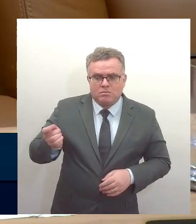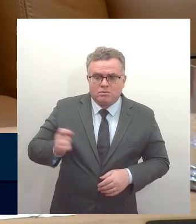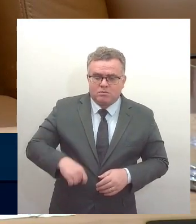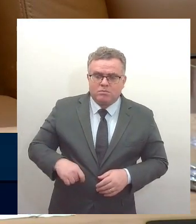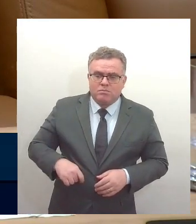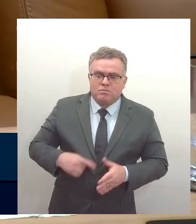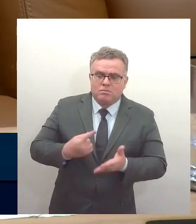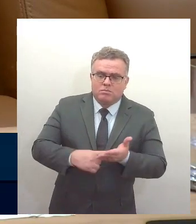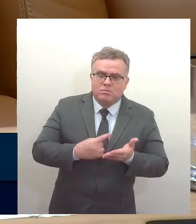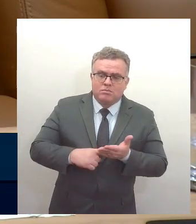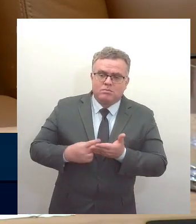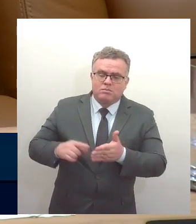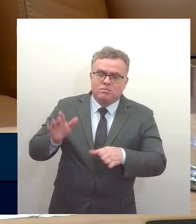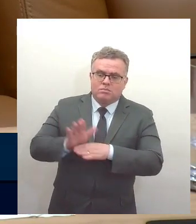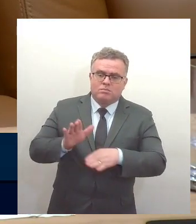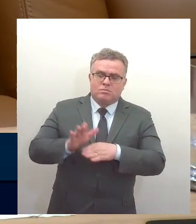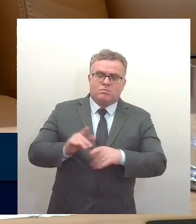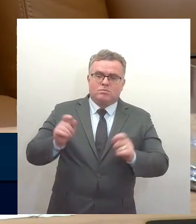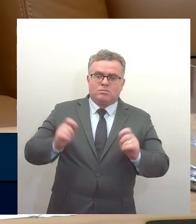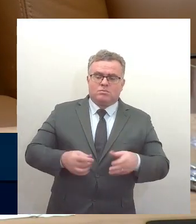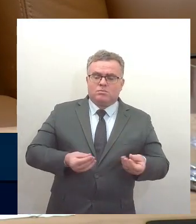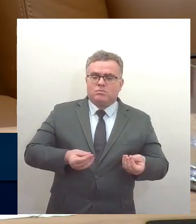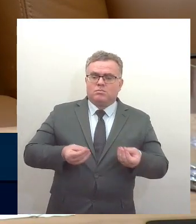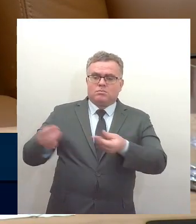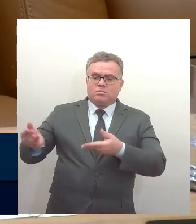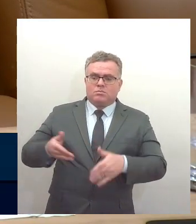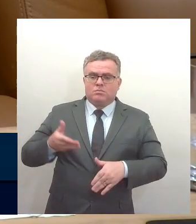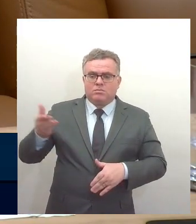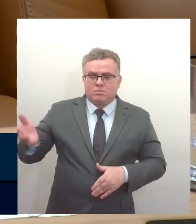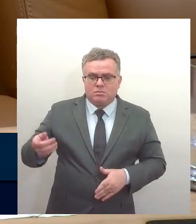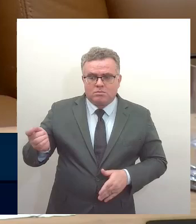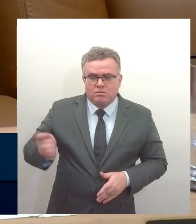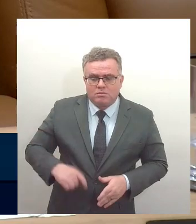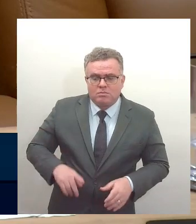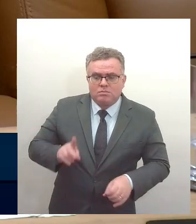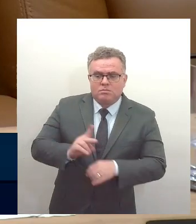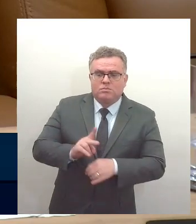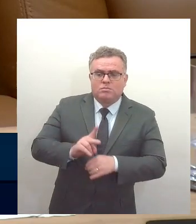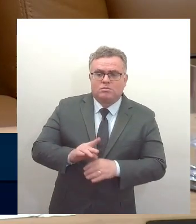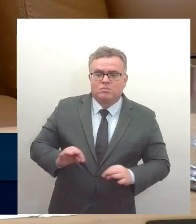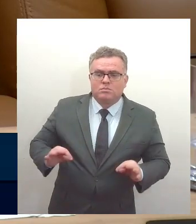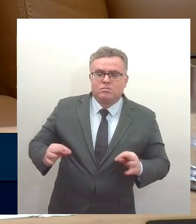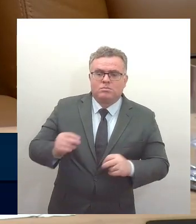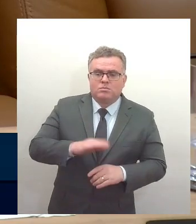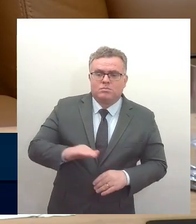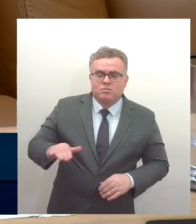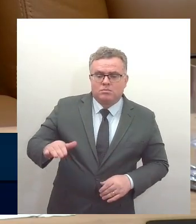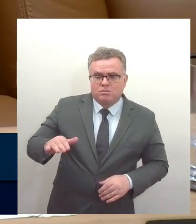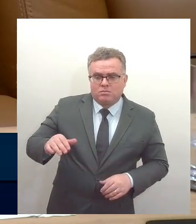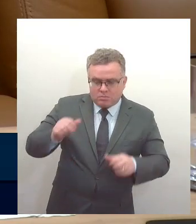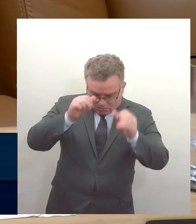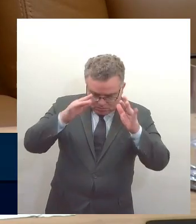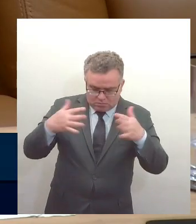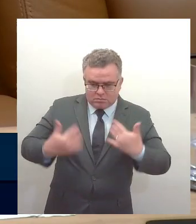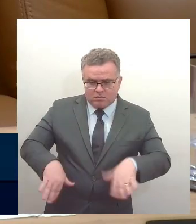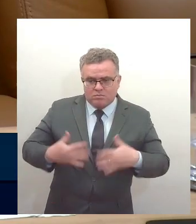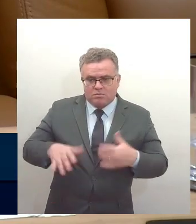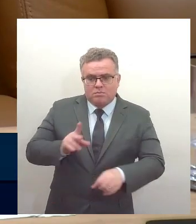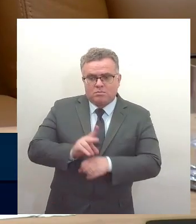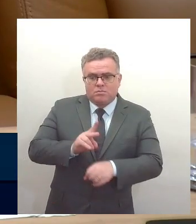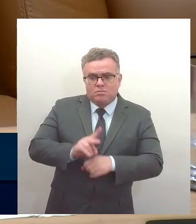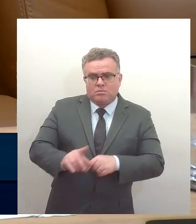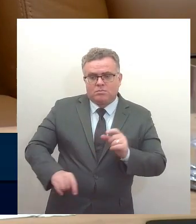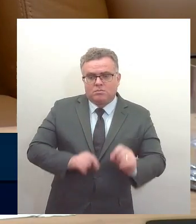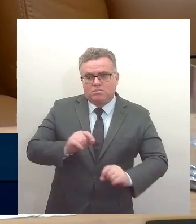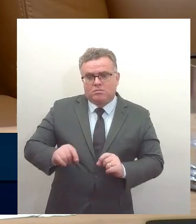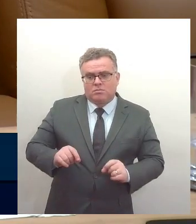prédio, está lá atendendo também a essas crianças, fora outros atendimentos. Já que estamos falando de autista, está atendendo a Barra dos Coqueiros 87